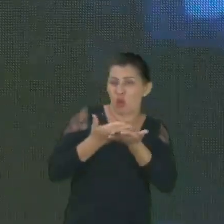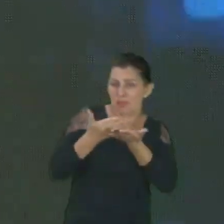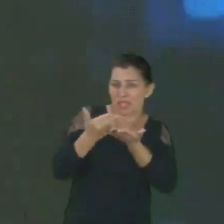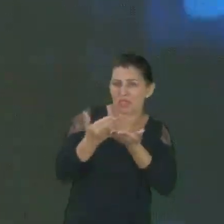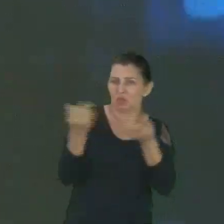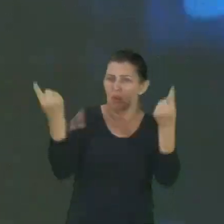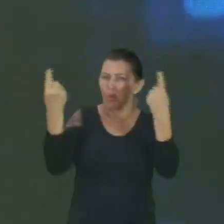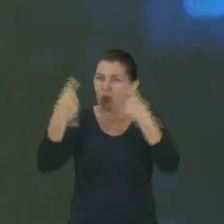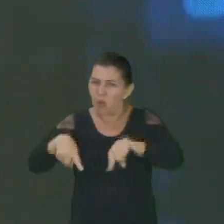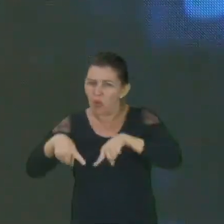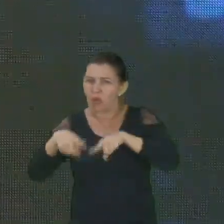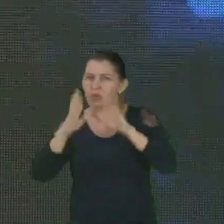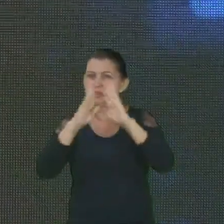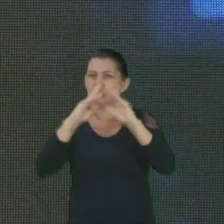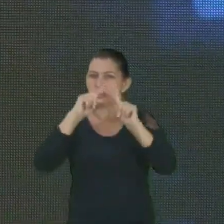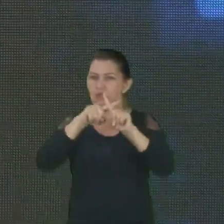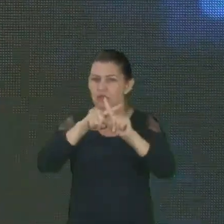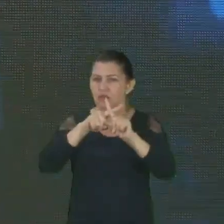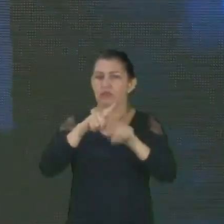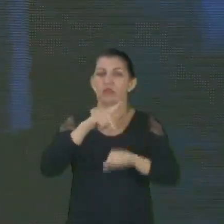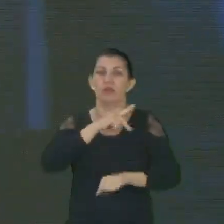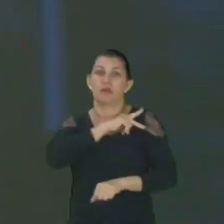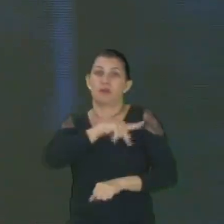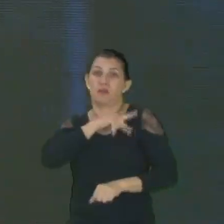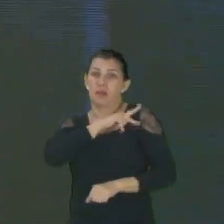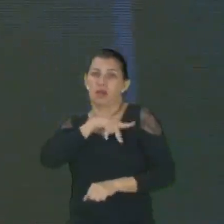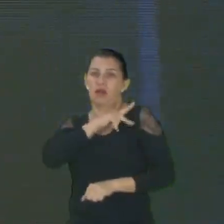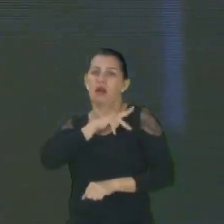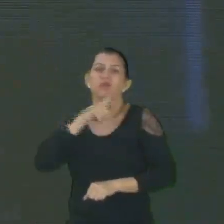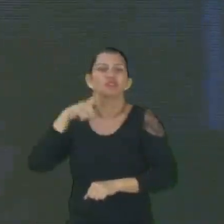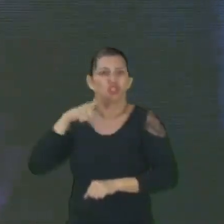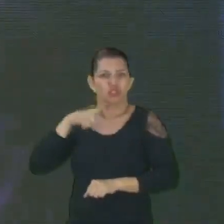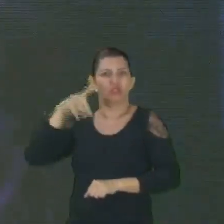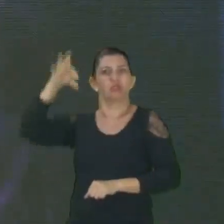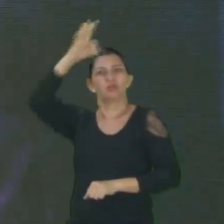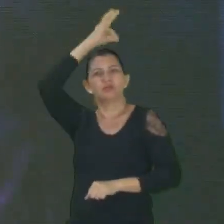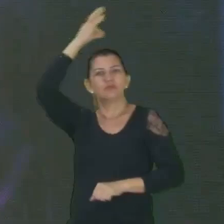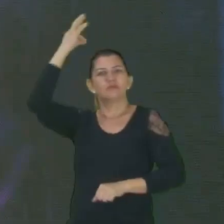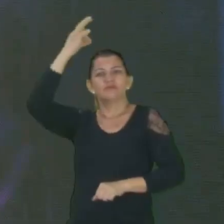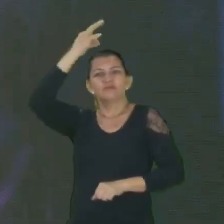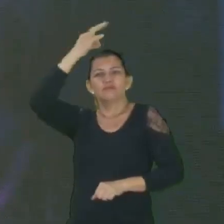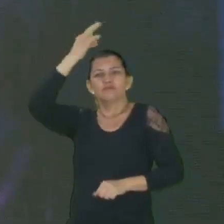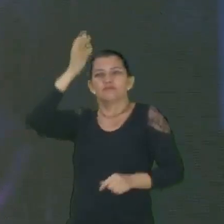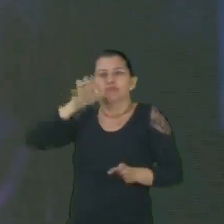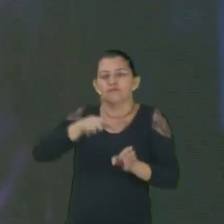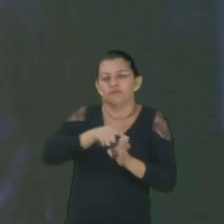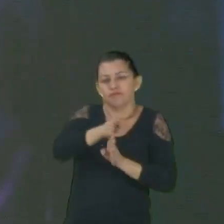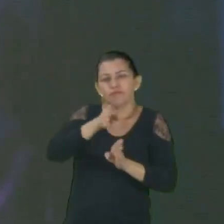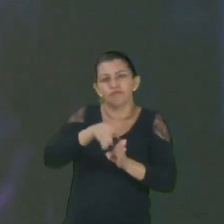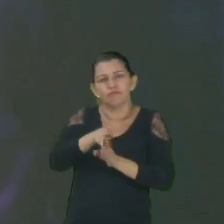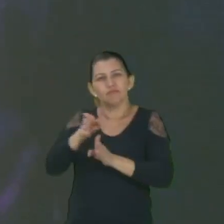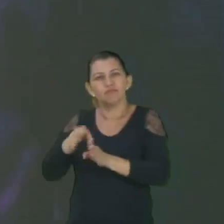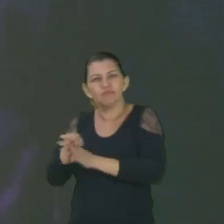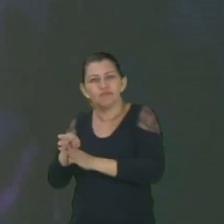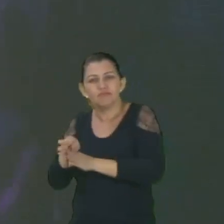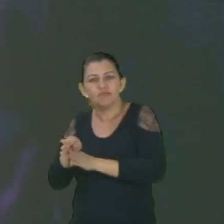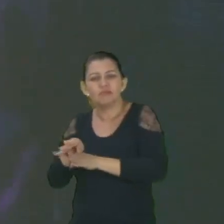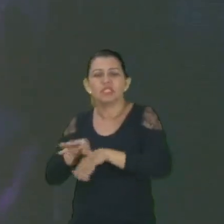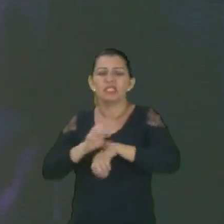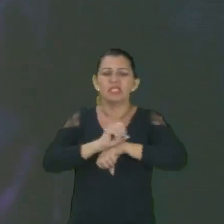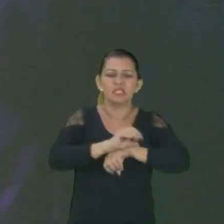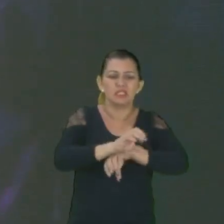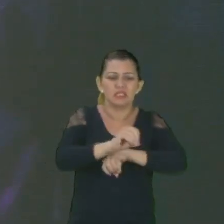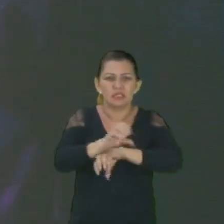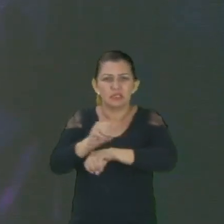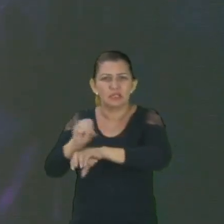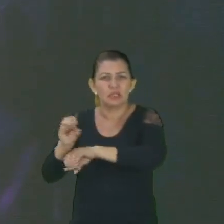e divisões dentro da igreja, Paulo, usado pelo Espírito Santo, começou a ensinar que na